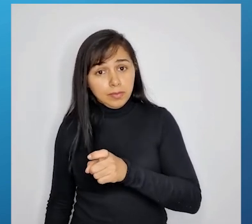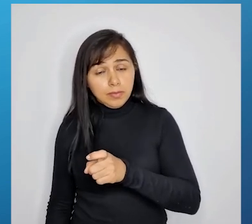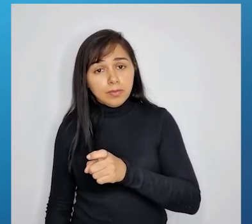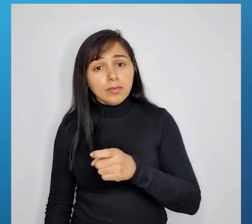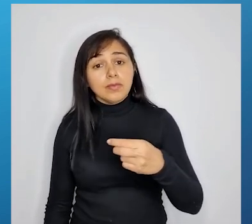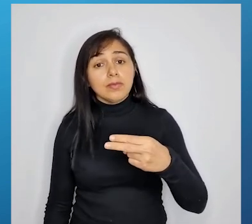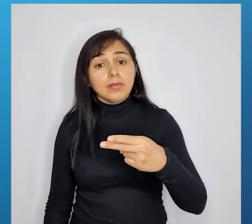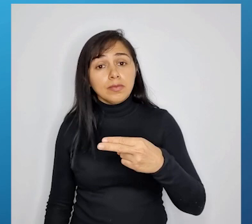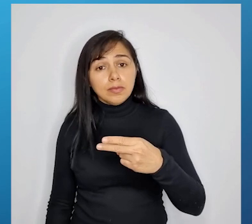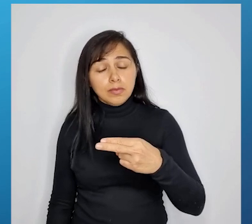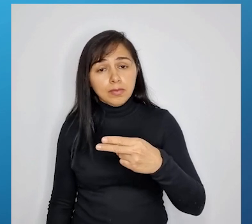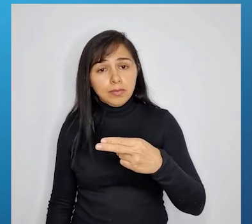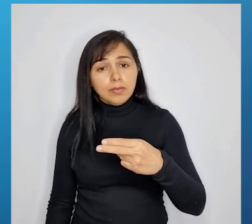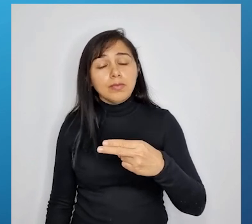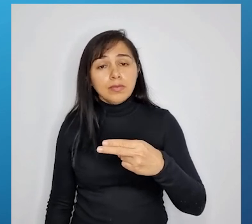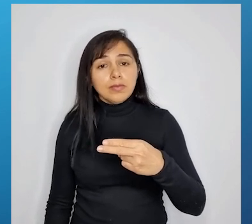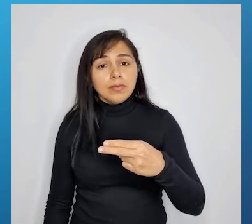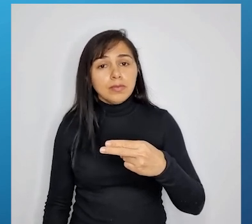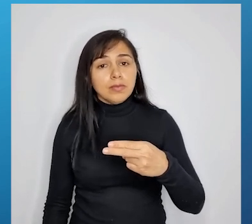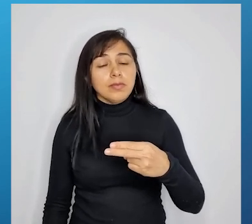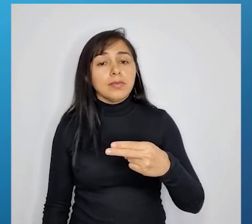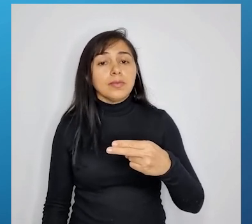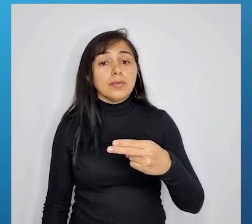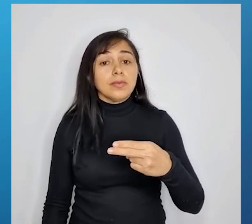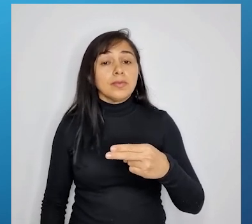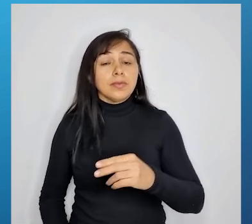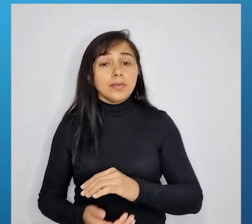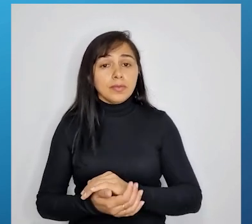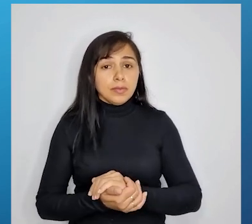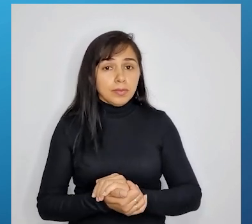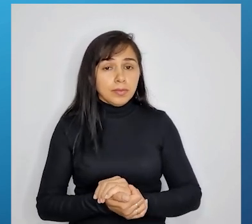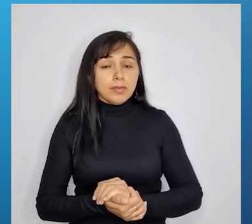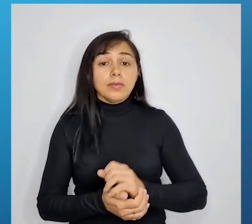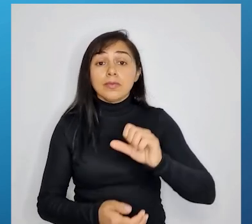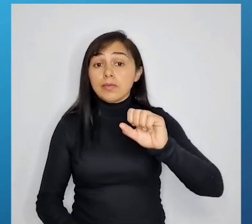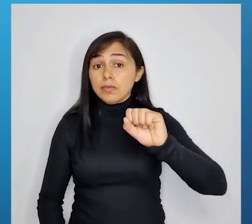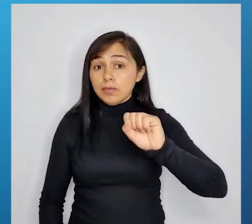quarto ângulo ele tem um valor de